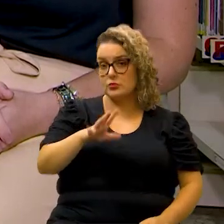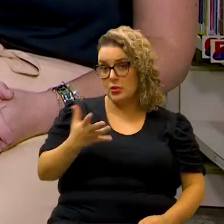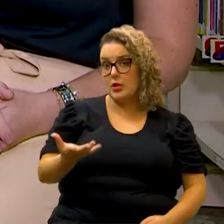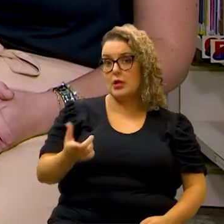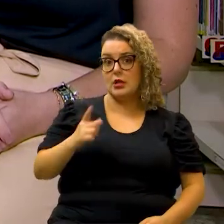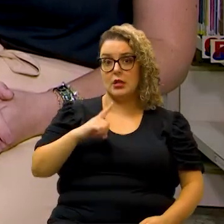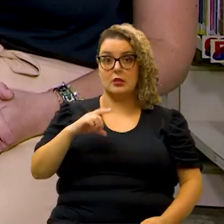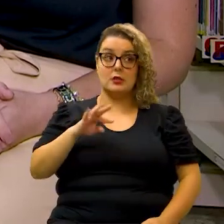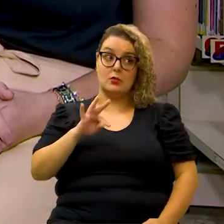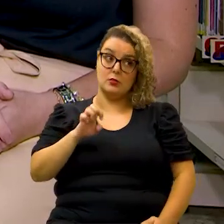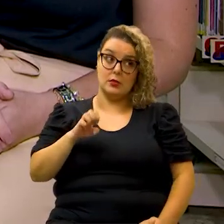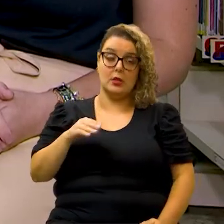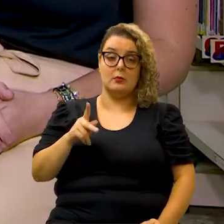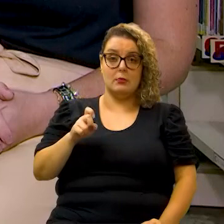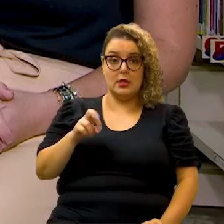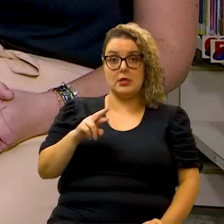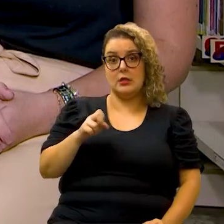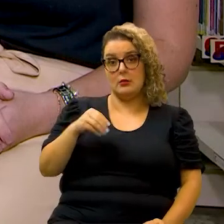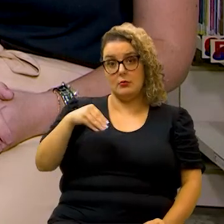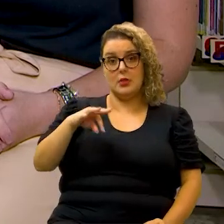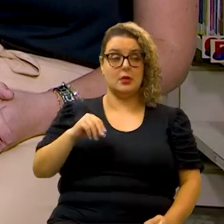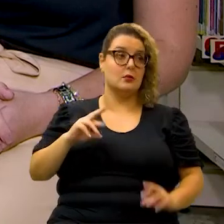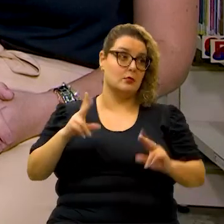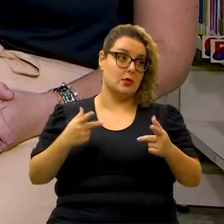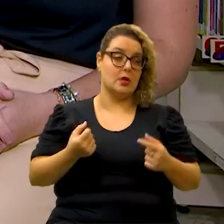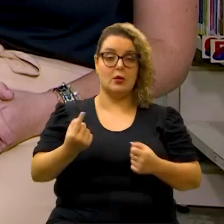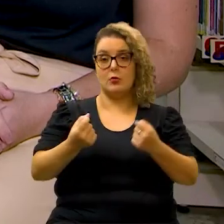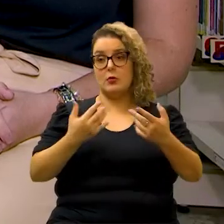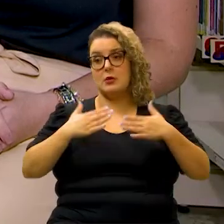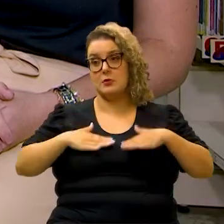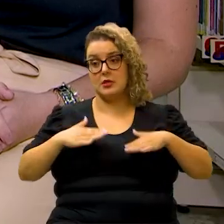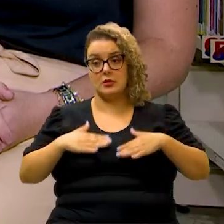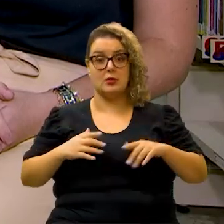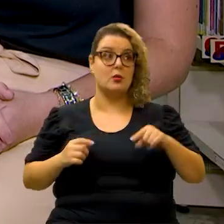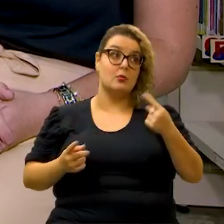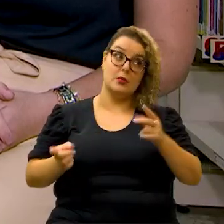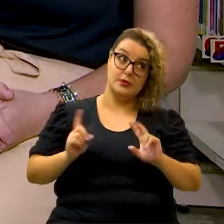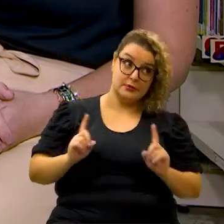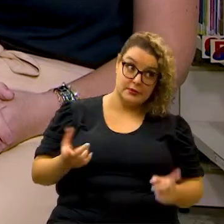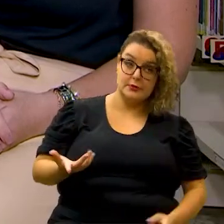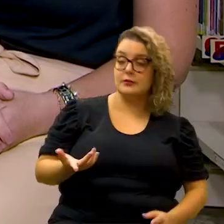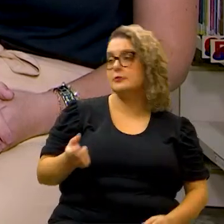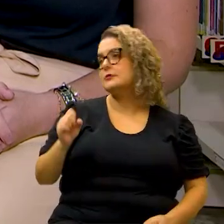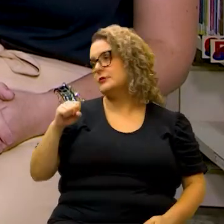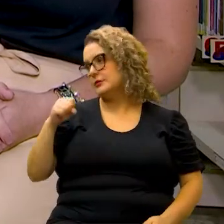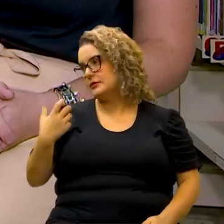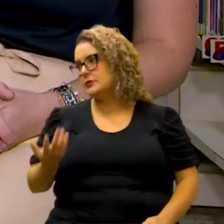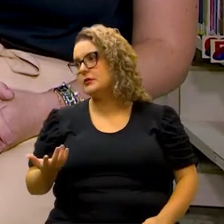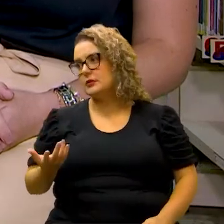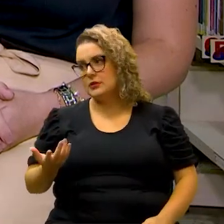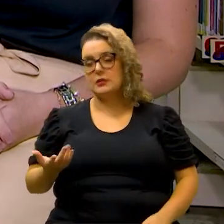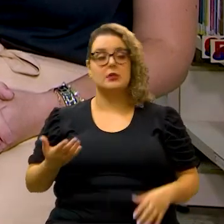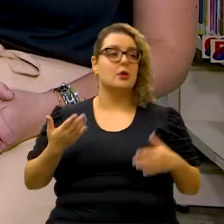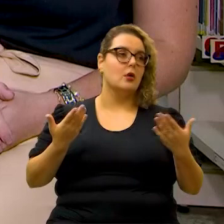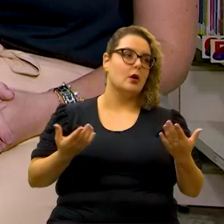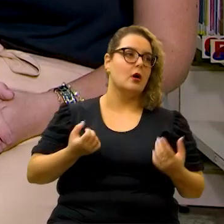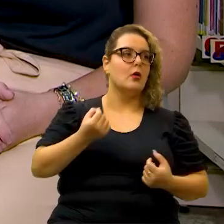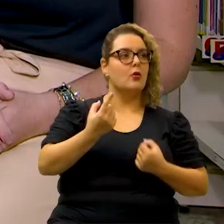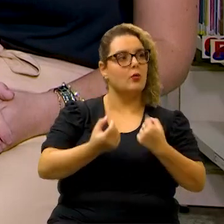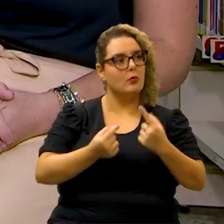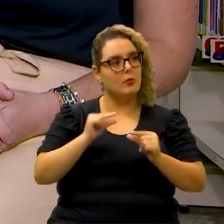um jeito, Sim. Cada criança tem um temperamento diferente, umas são mais calmas, outras não, Sim. né,